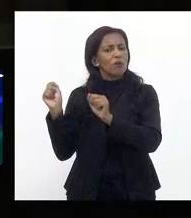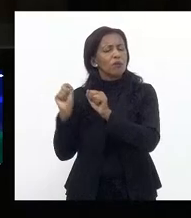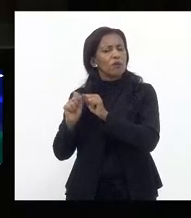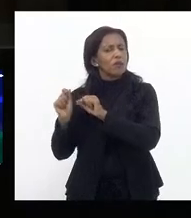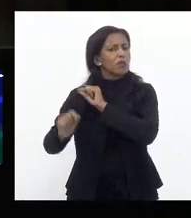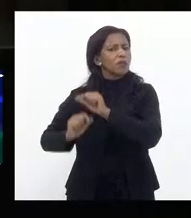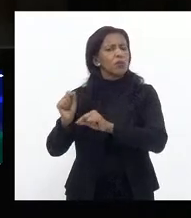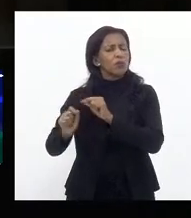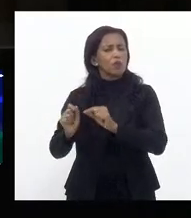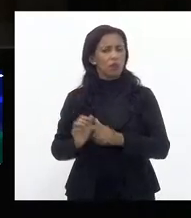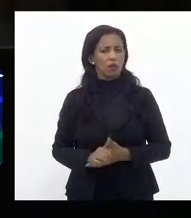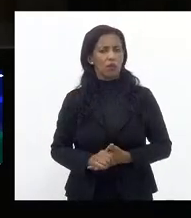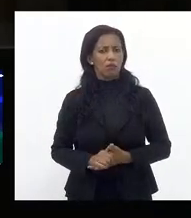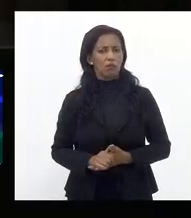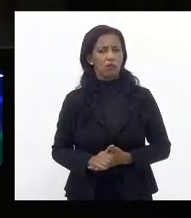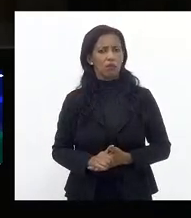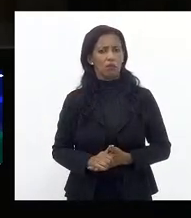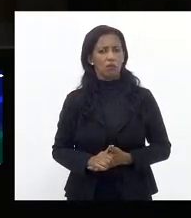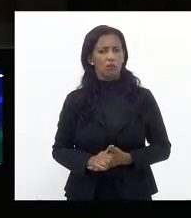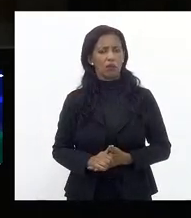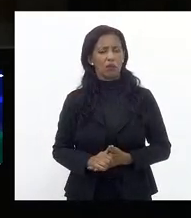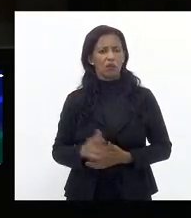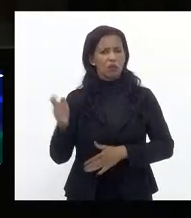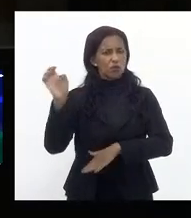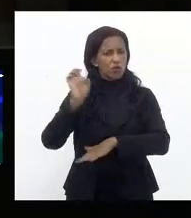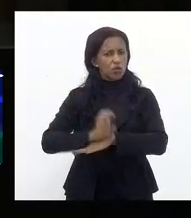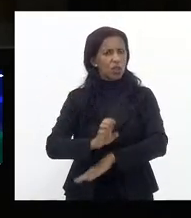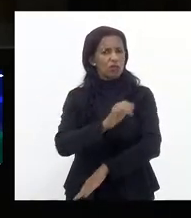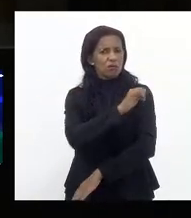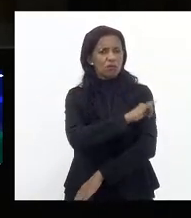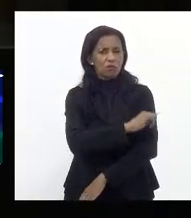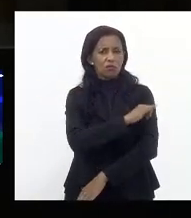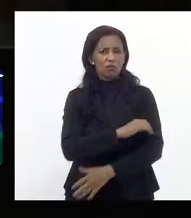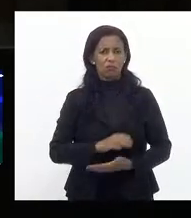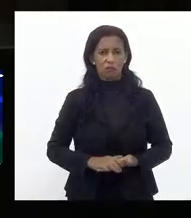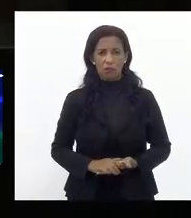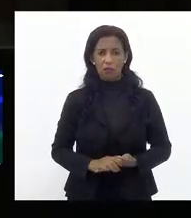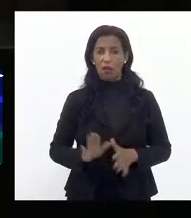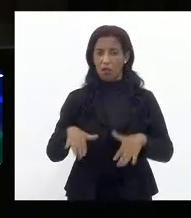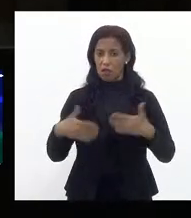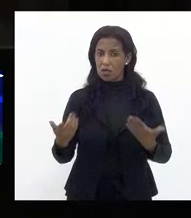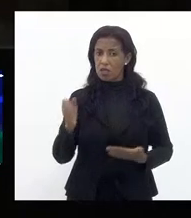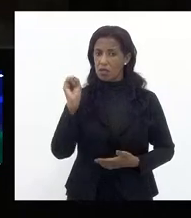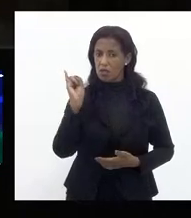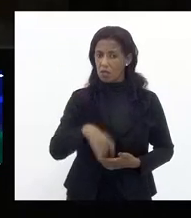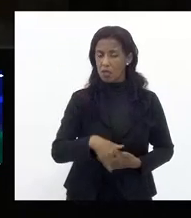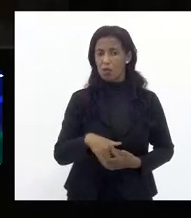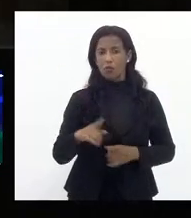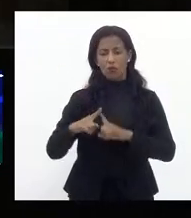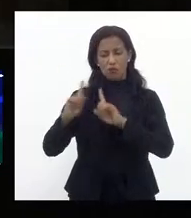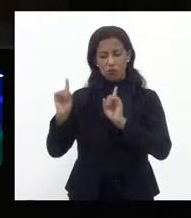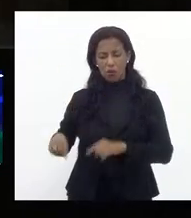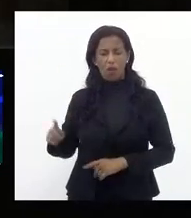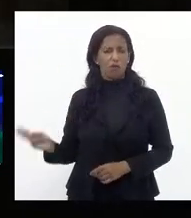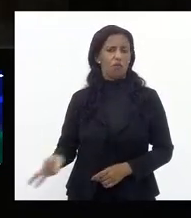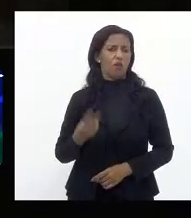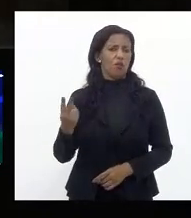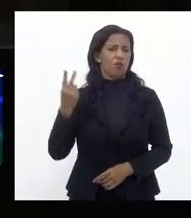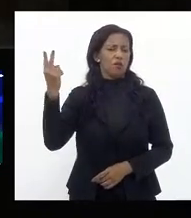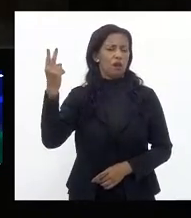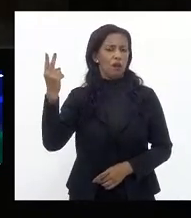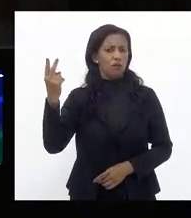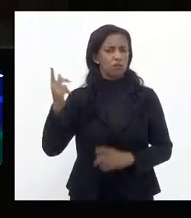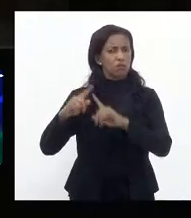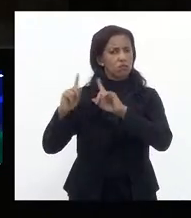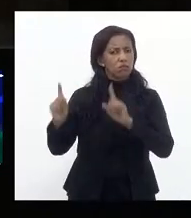que este Estado do Rio de Janeiro, aí sim, o servidor valorizado, o